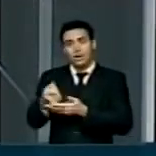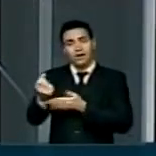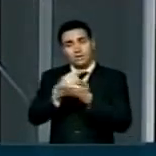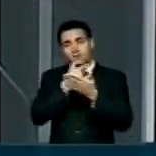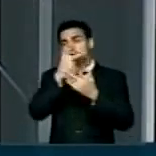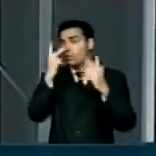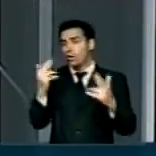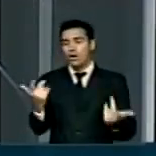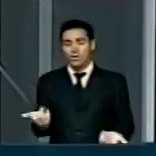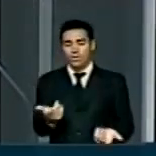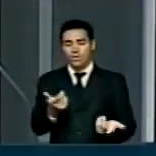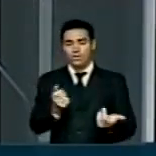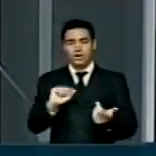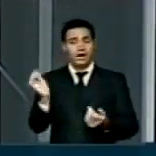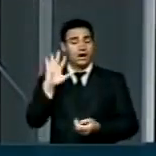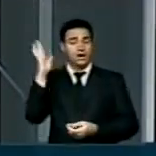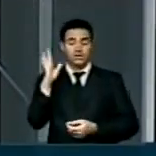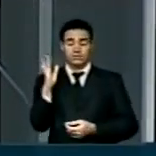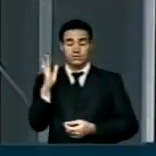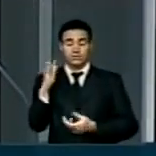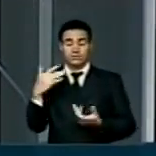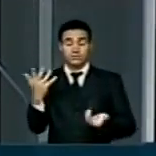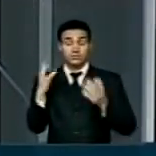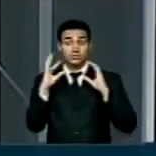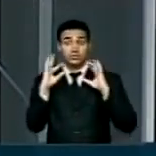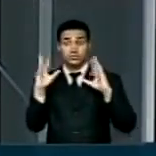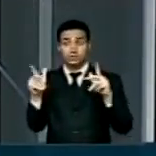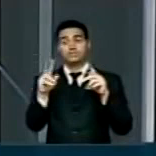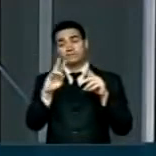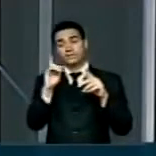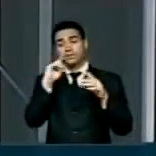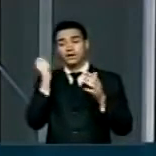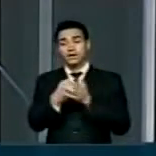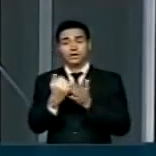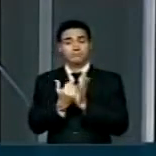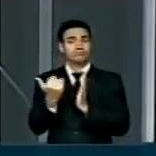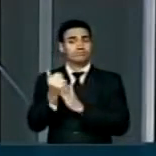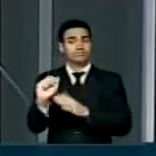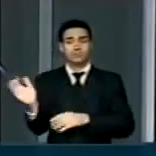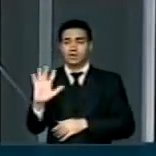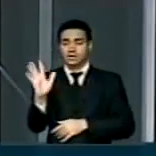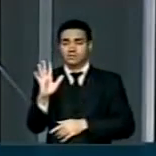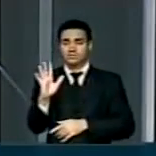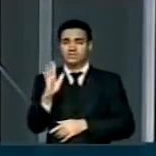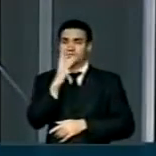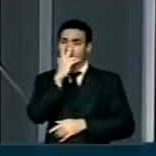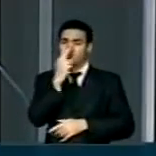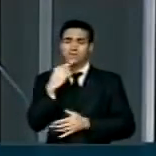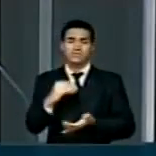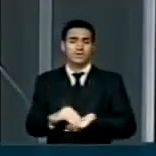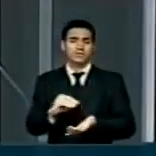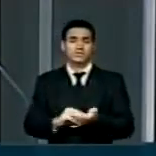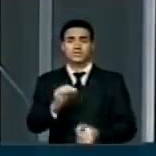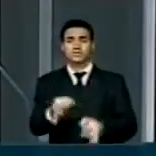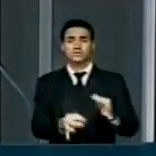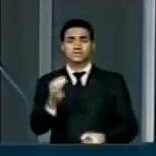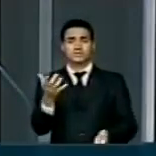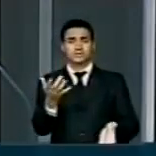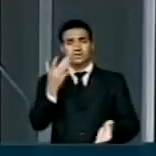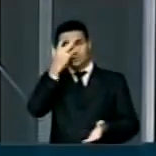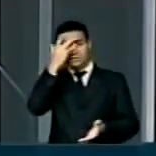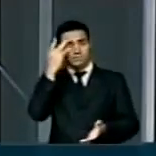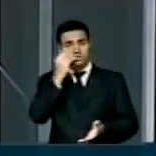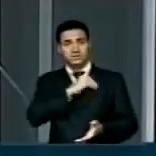a empregada doméstica, enfim, todos vão pagar esse aumento. E eu acho isso uma injustiça àqueles que